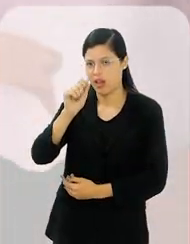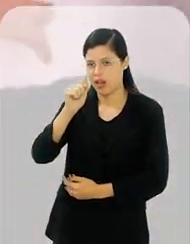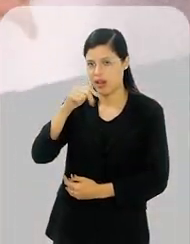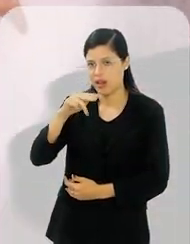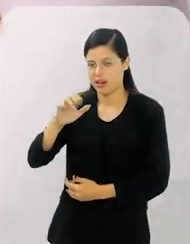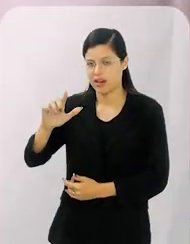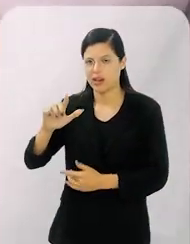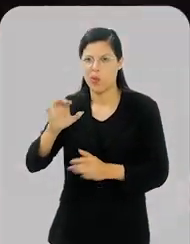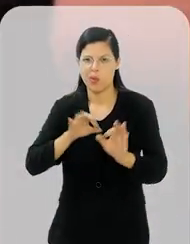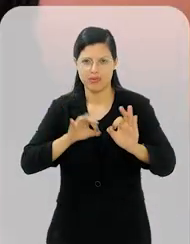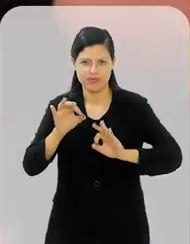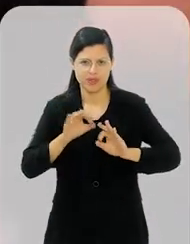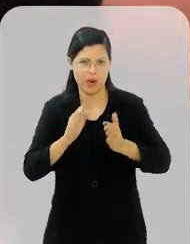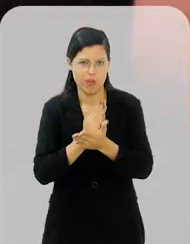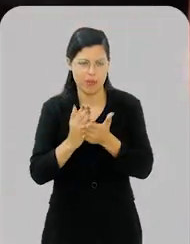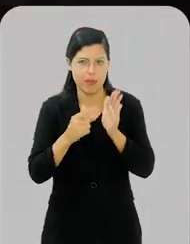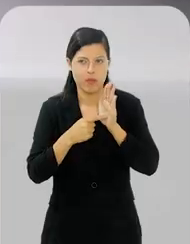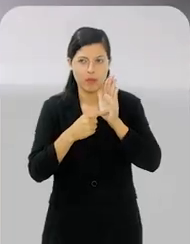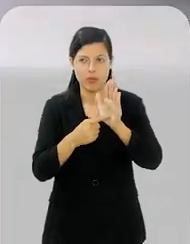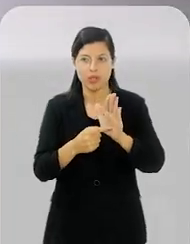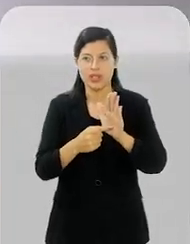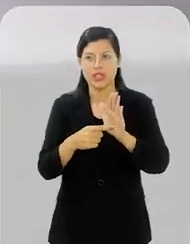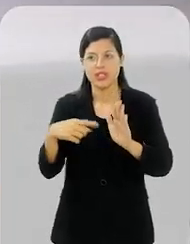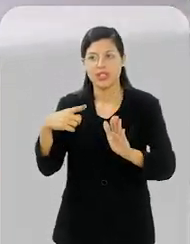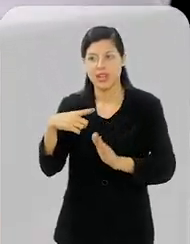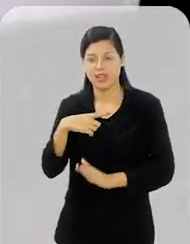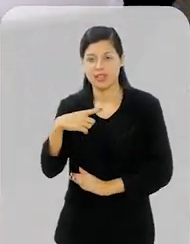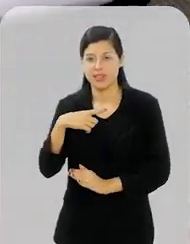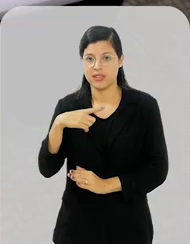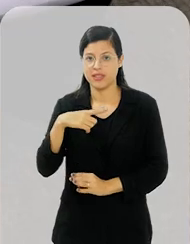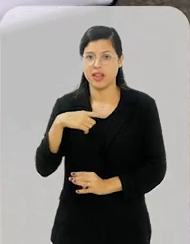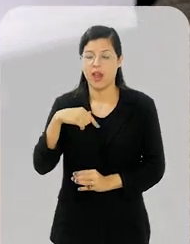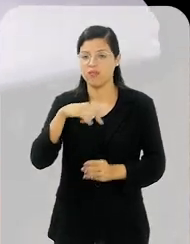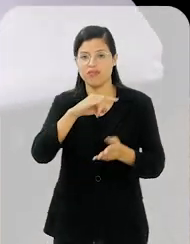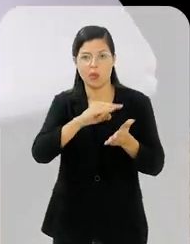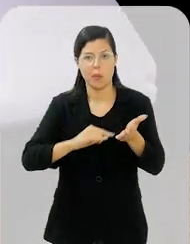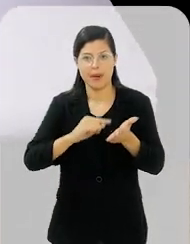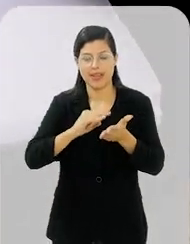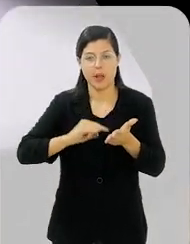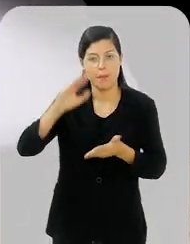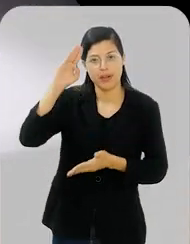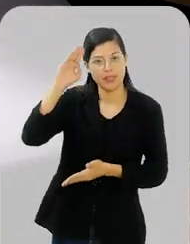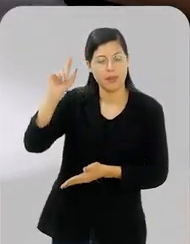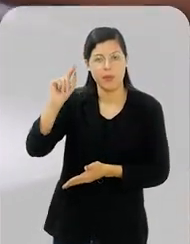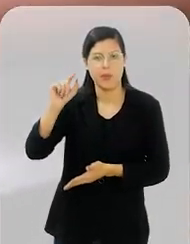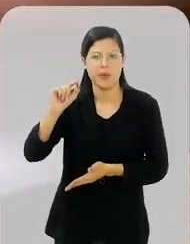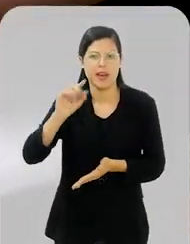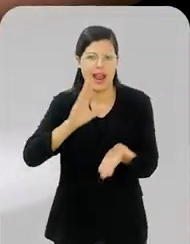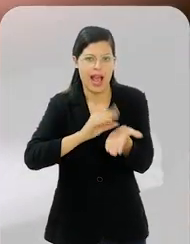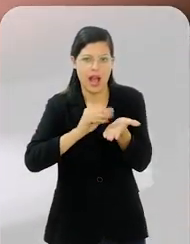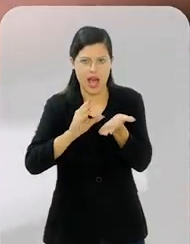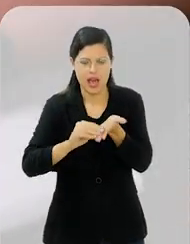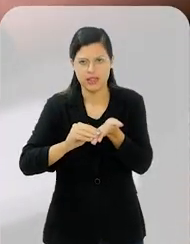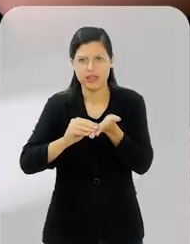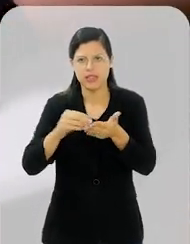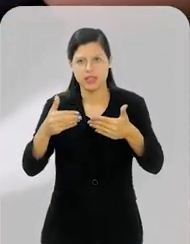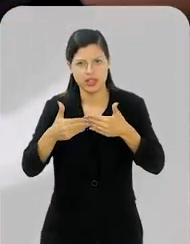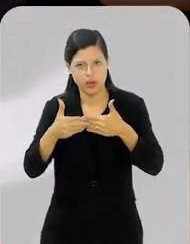Raquel separou algumas para mostrar para a gente. Um destaque do nosso acervo documental é a ata de inauguração do teatro.